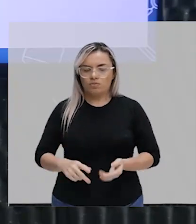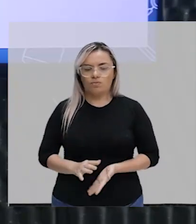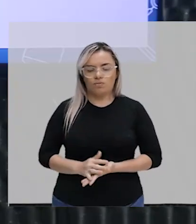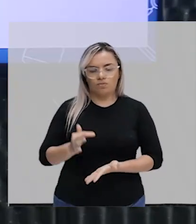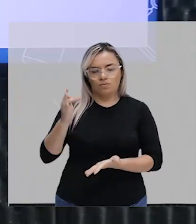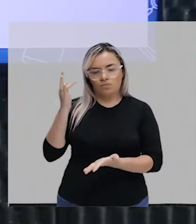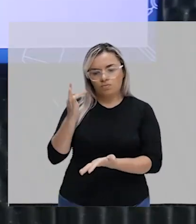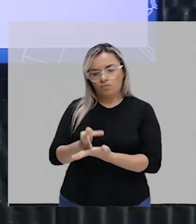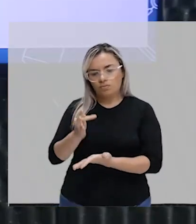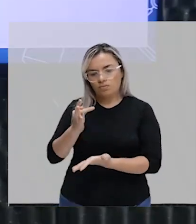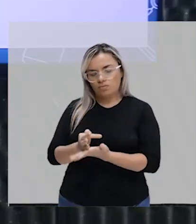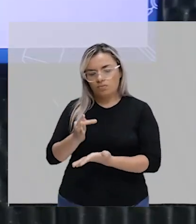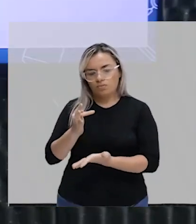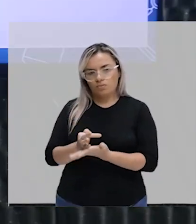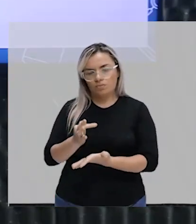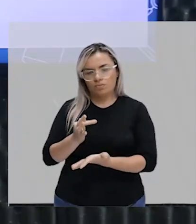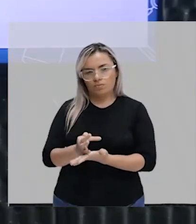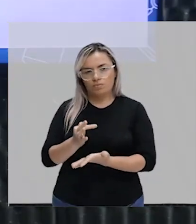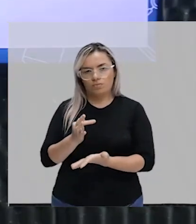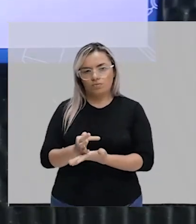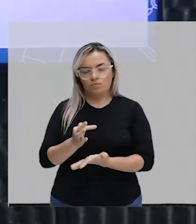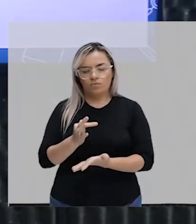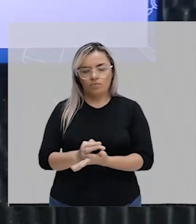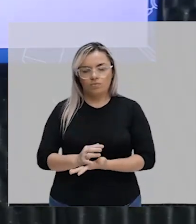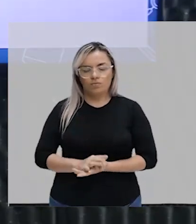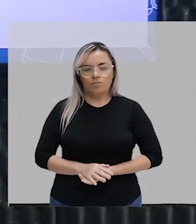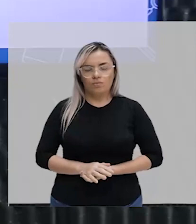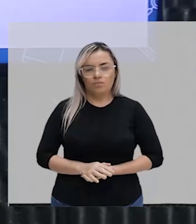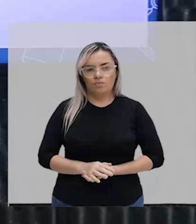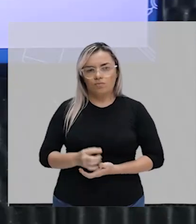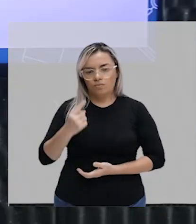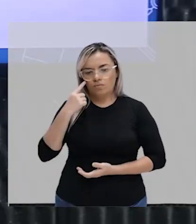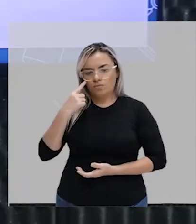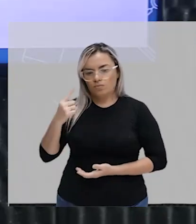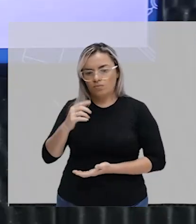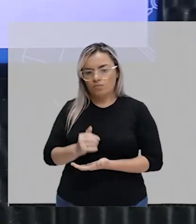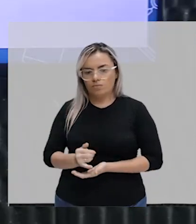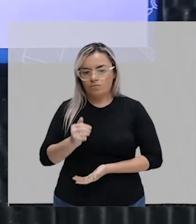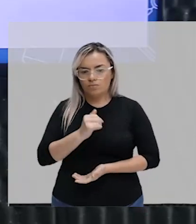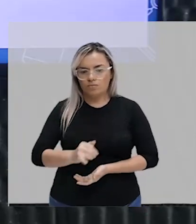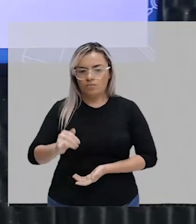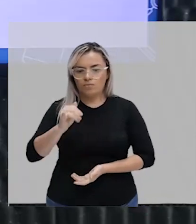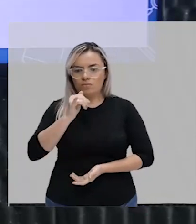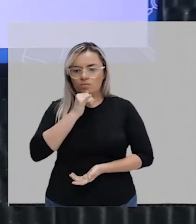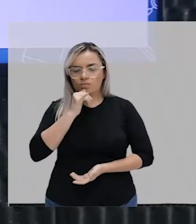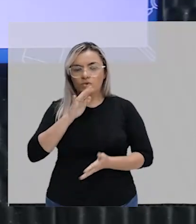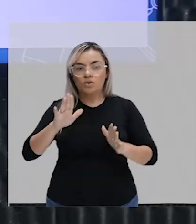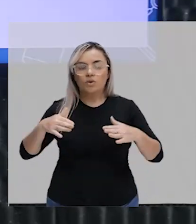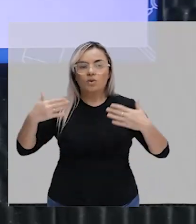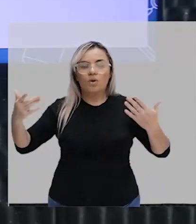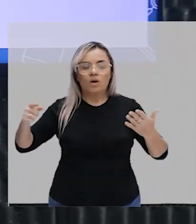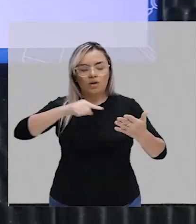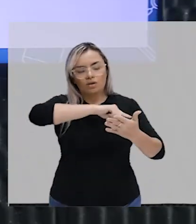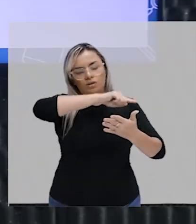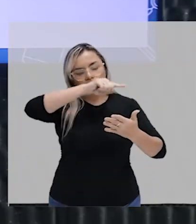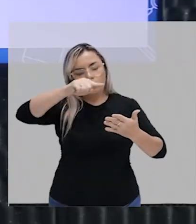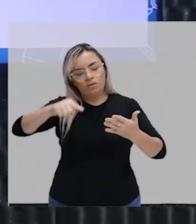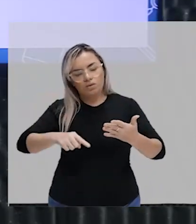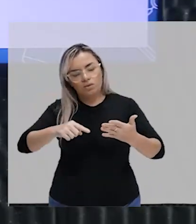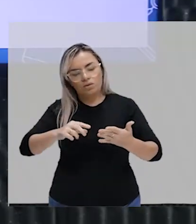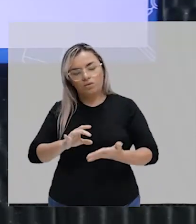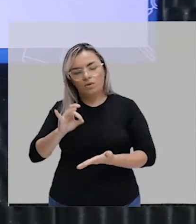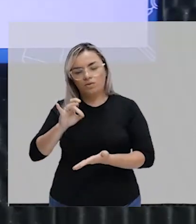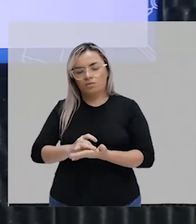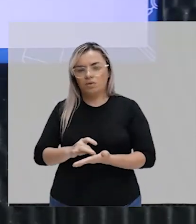bem aqui, outra que é falsa. Veja que o exemplo ele perguntou quais são as verdadeiras, tá? Até agora,